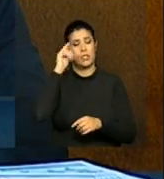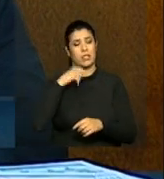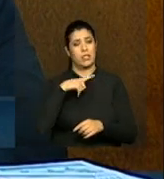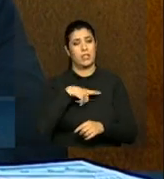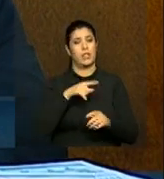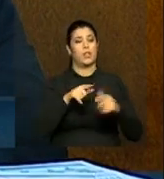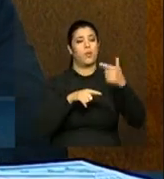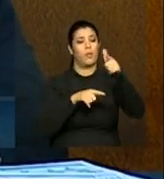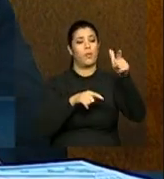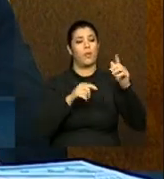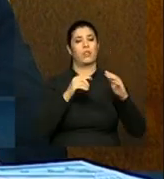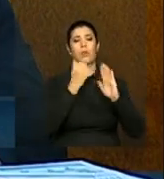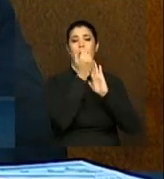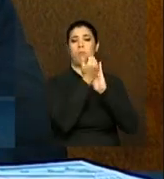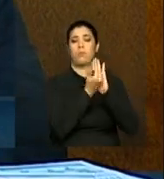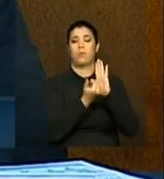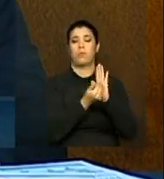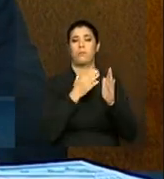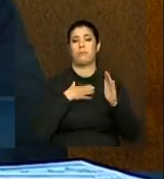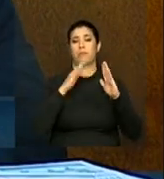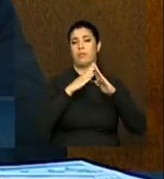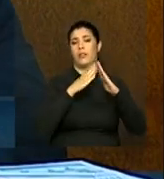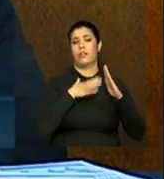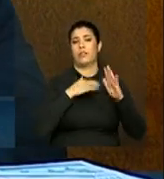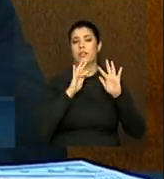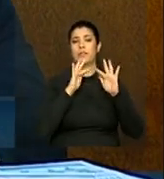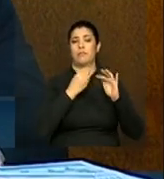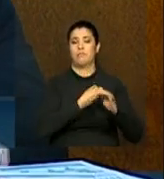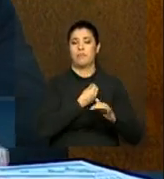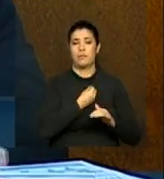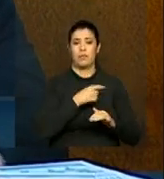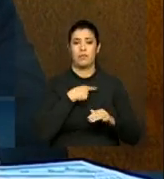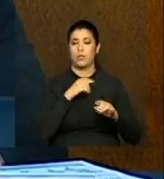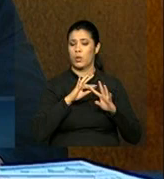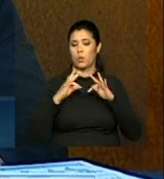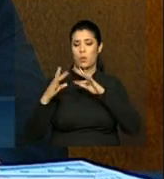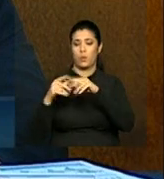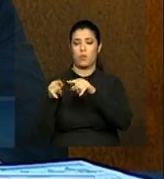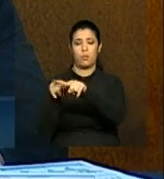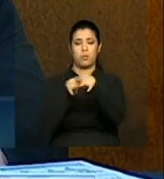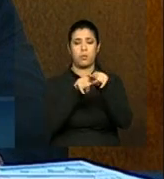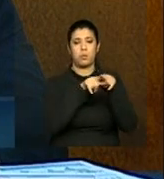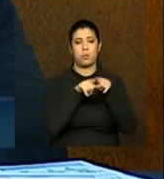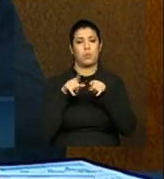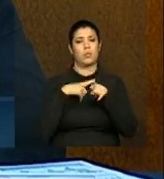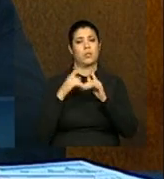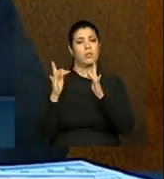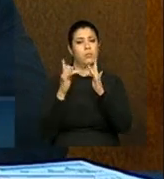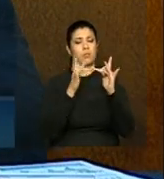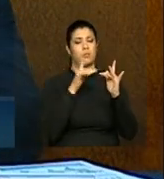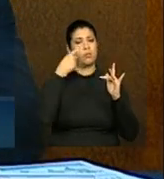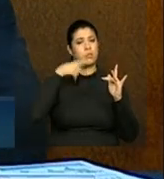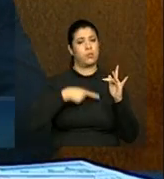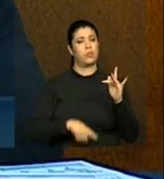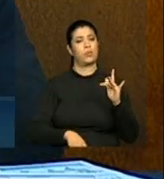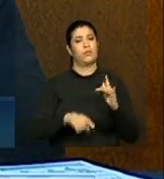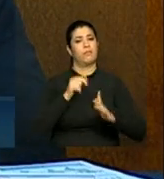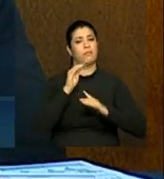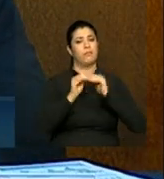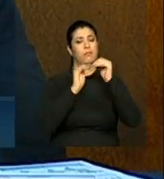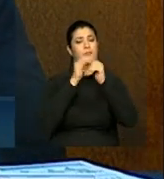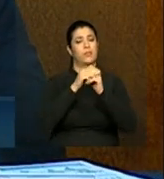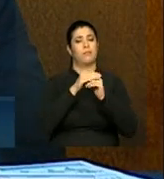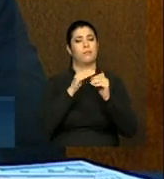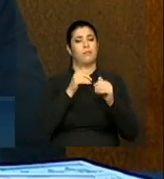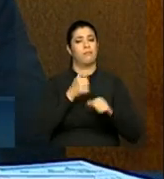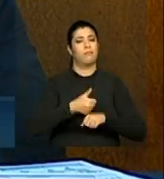programa Minha Casa, Minha Vida como Irmãos, né, e que certamente também tem uma relação a profunda a se construir do